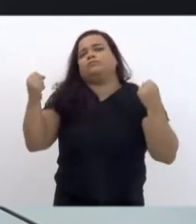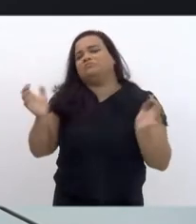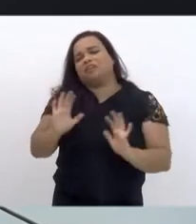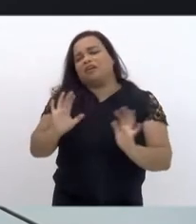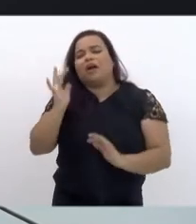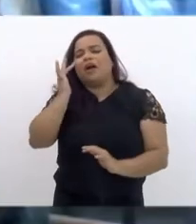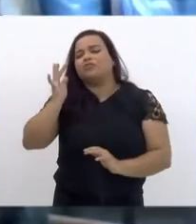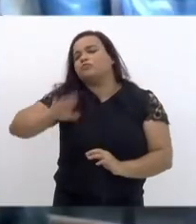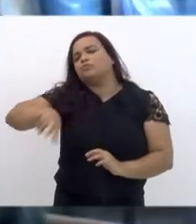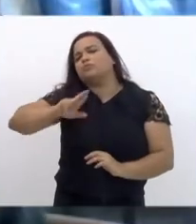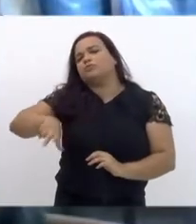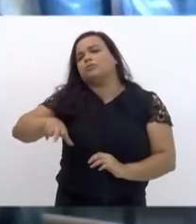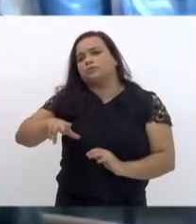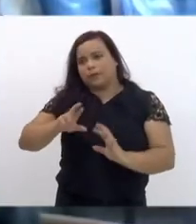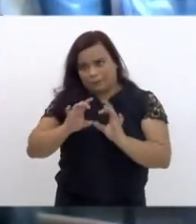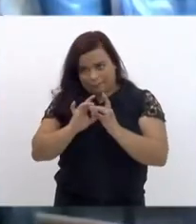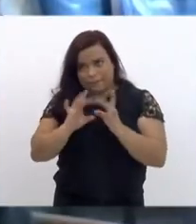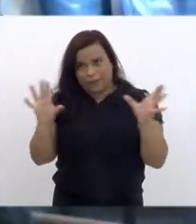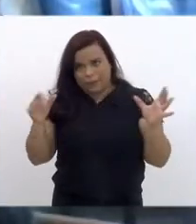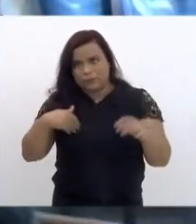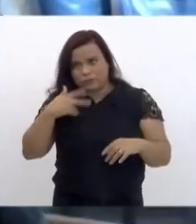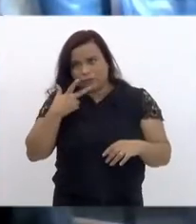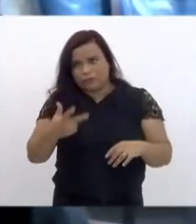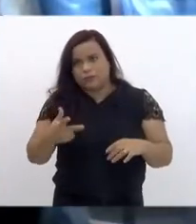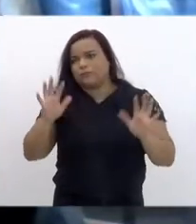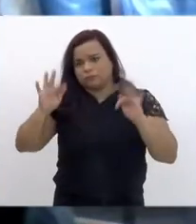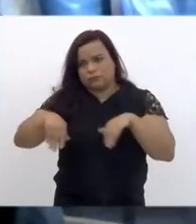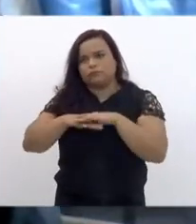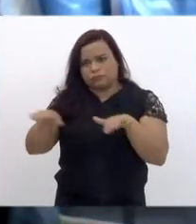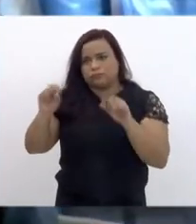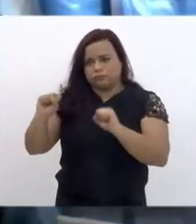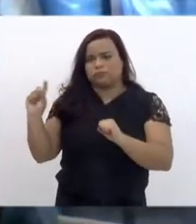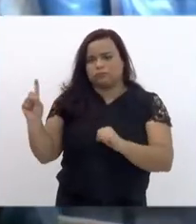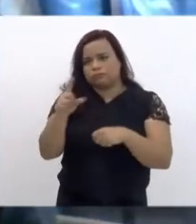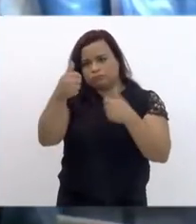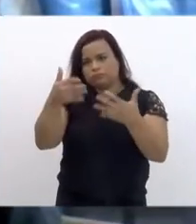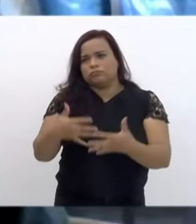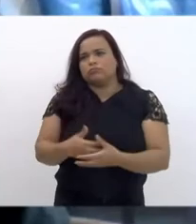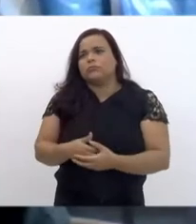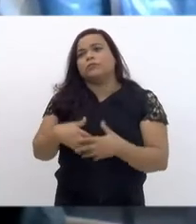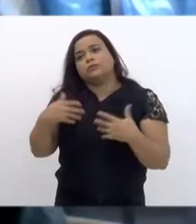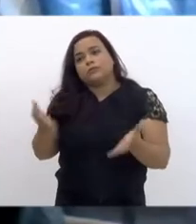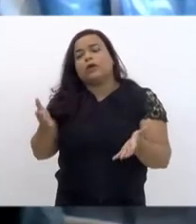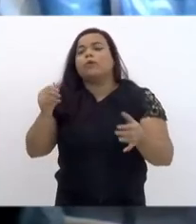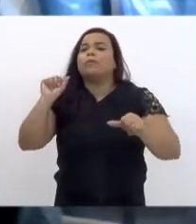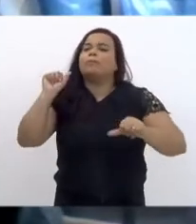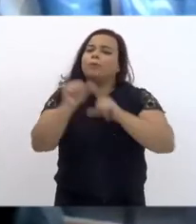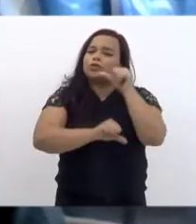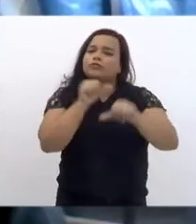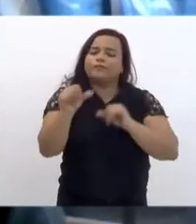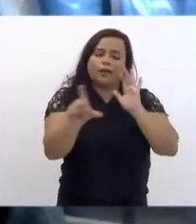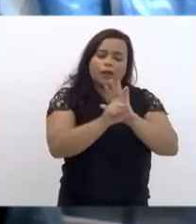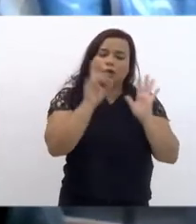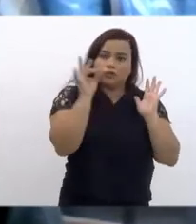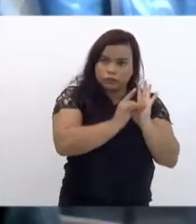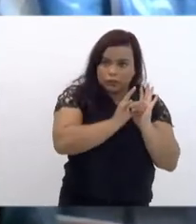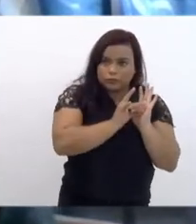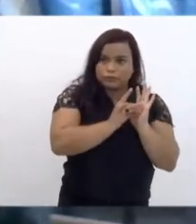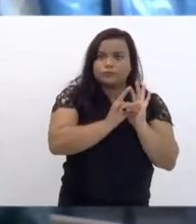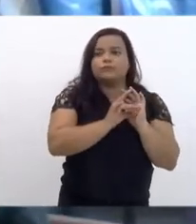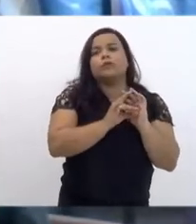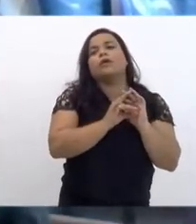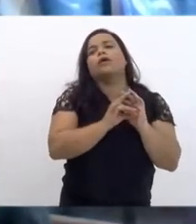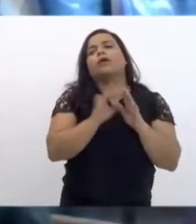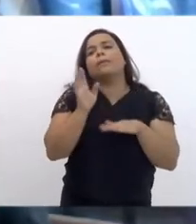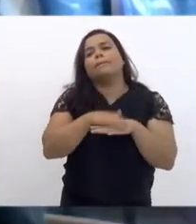Me permite uma parte rápida? Não, eu já acabei. Modificasse assim, modifica a lei original, alterada